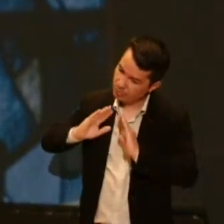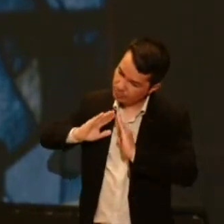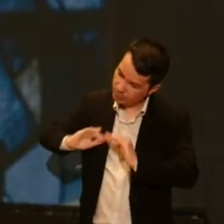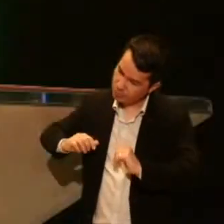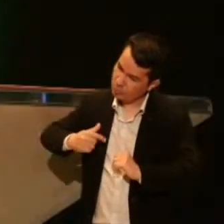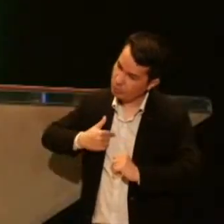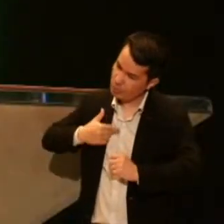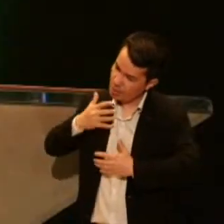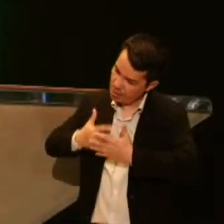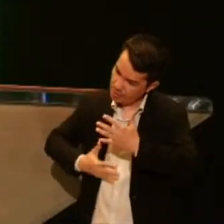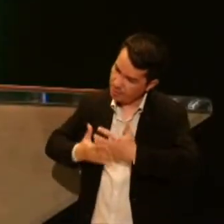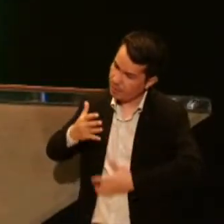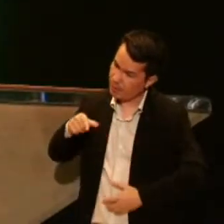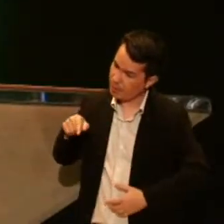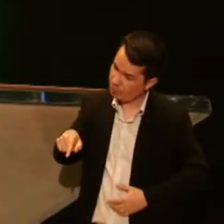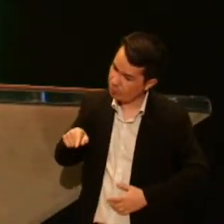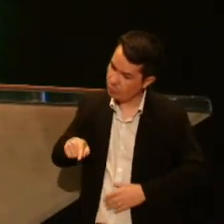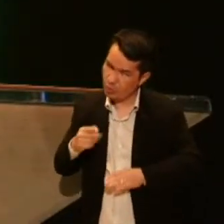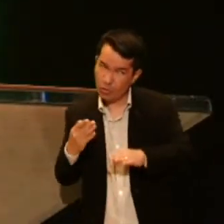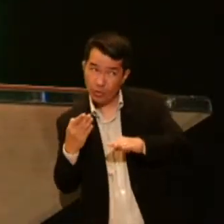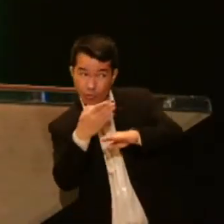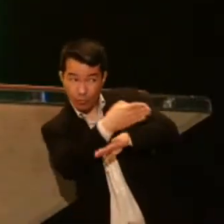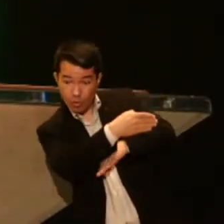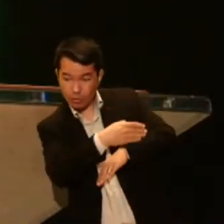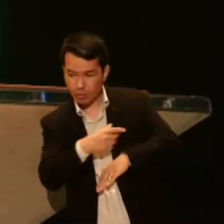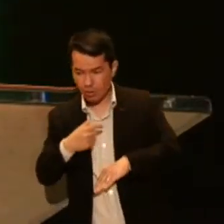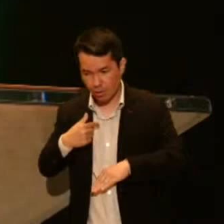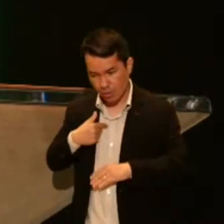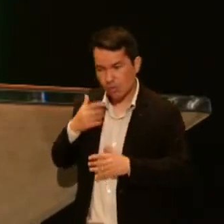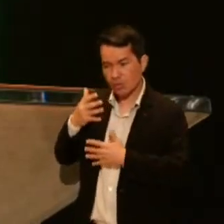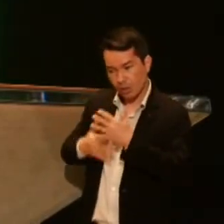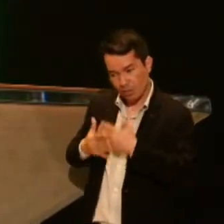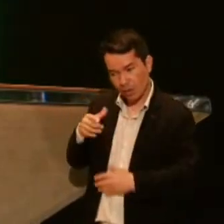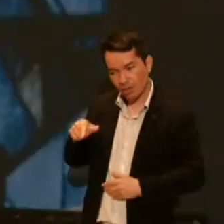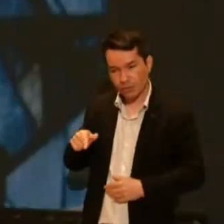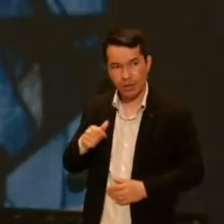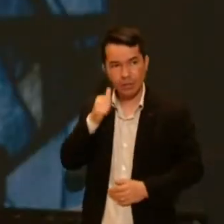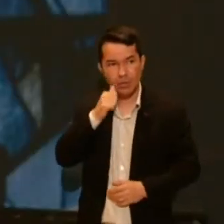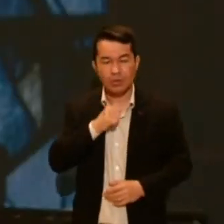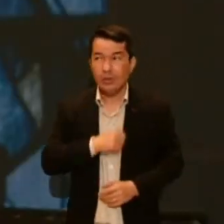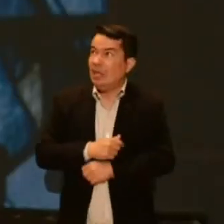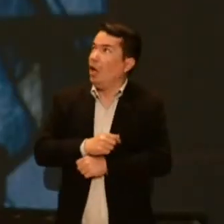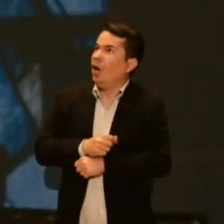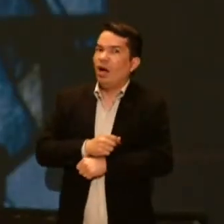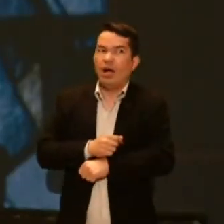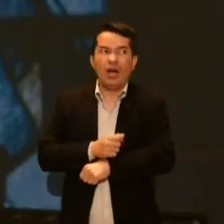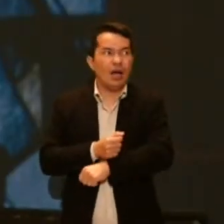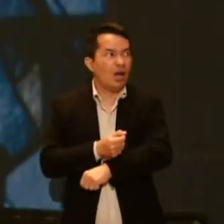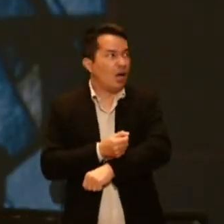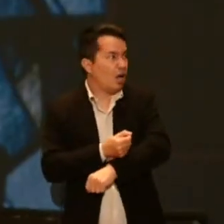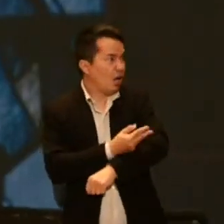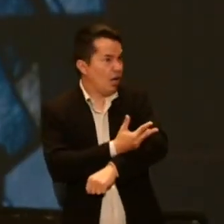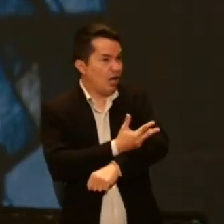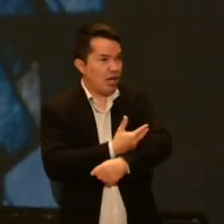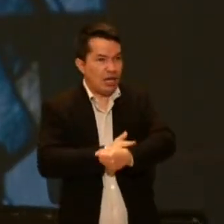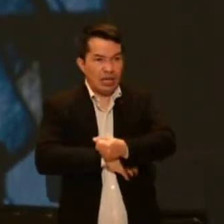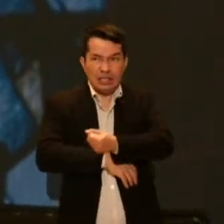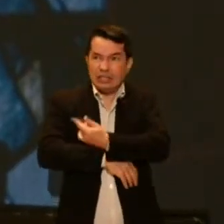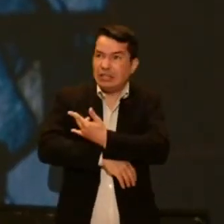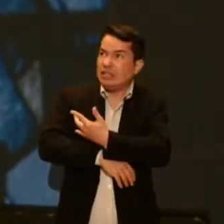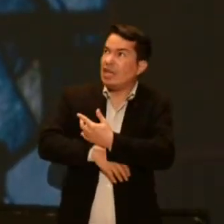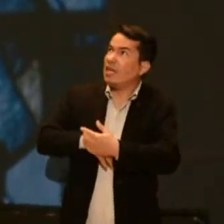impedir? Eu estou te impedindo. E ela se arrepiou quando teve aquele